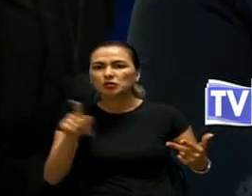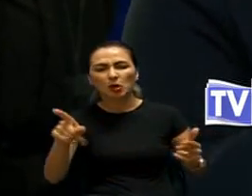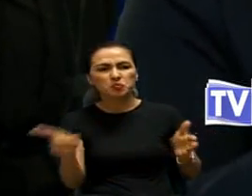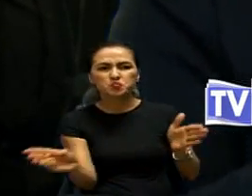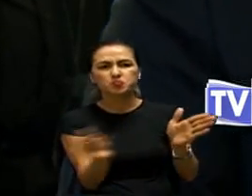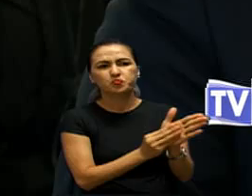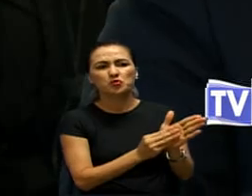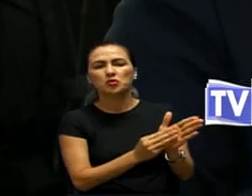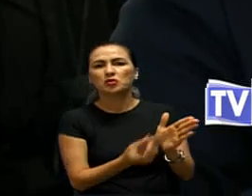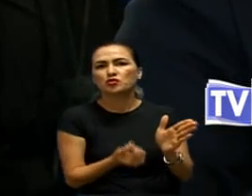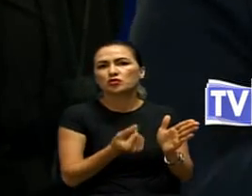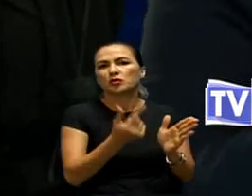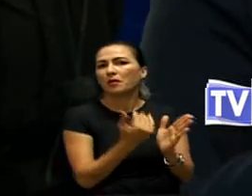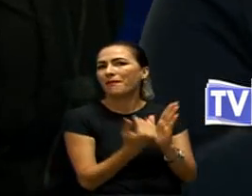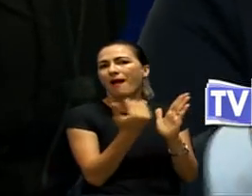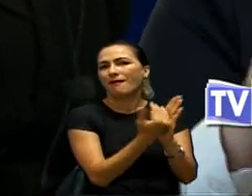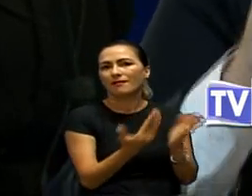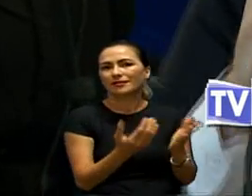agora,